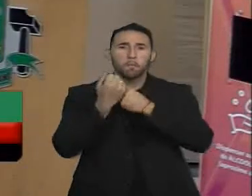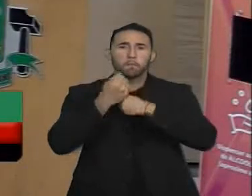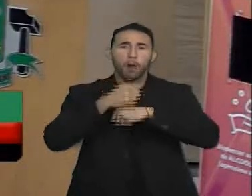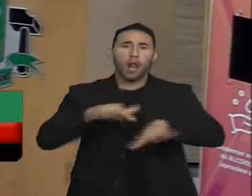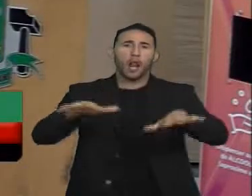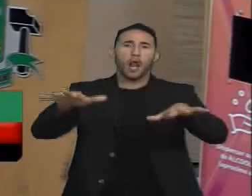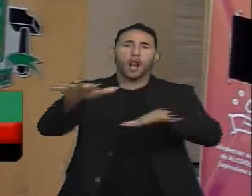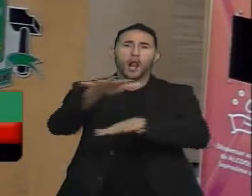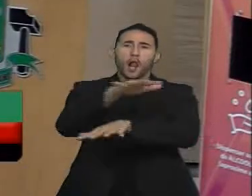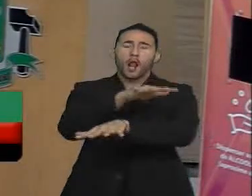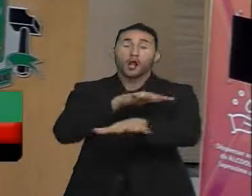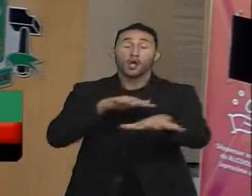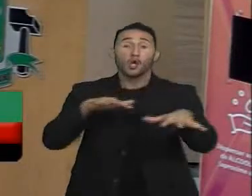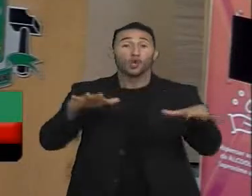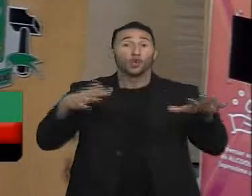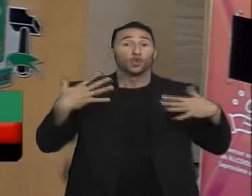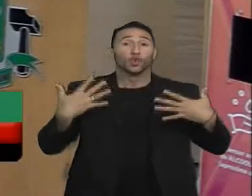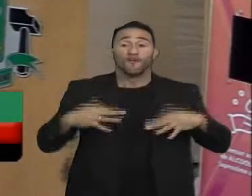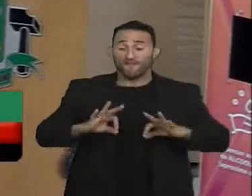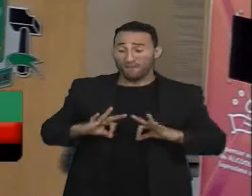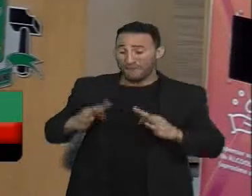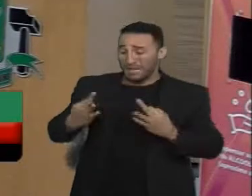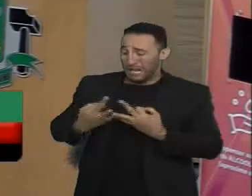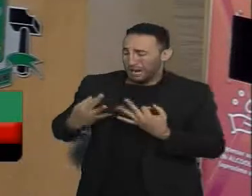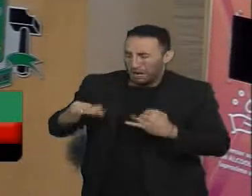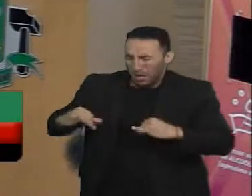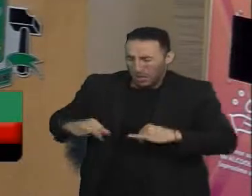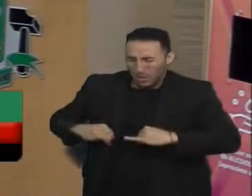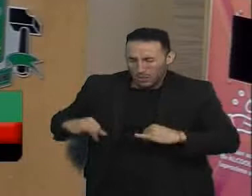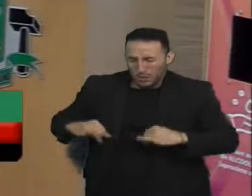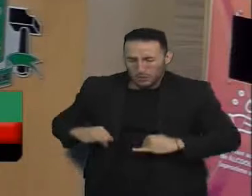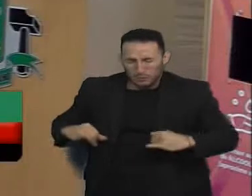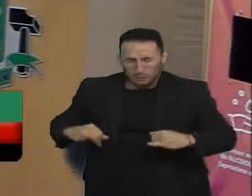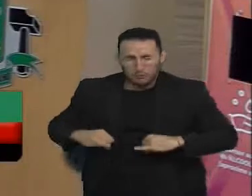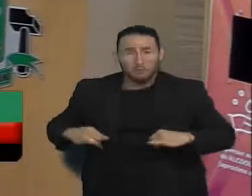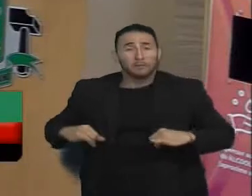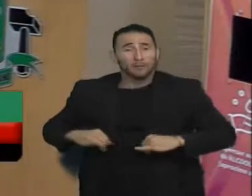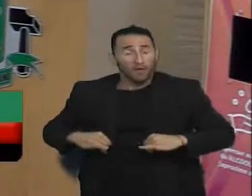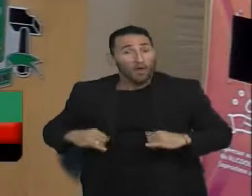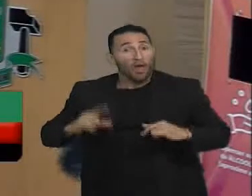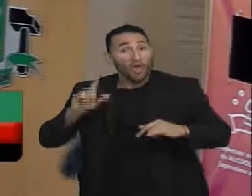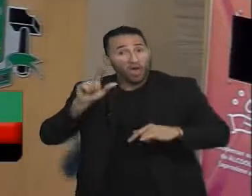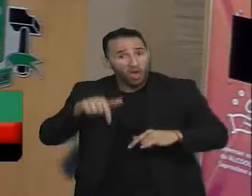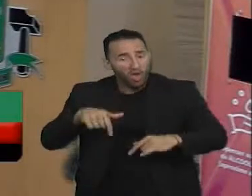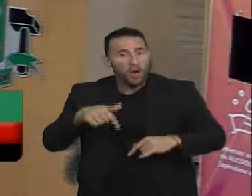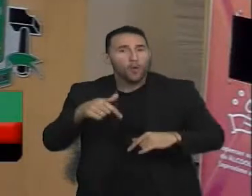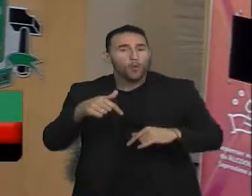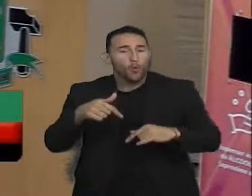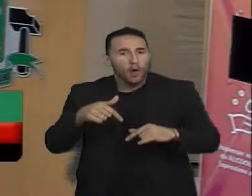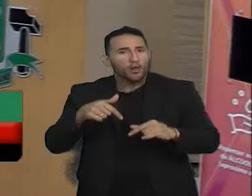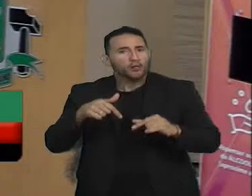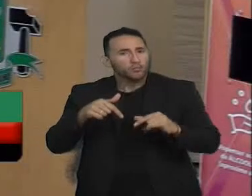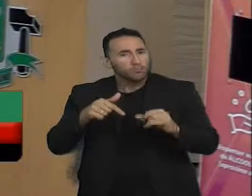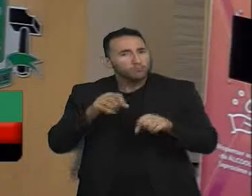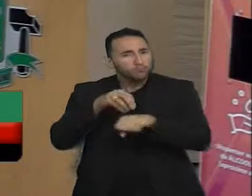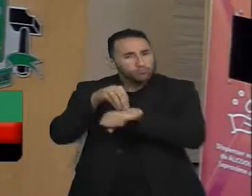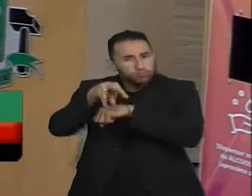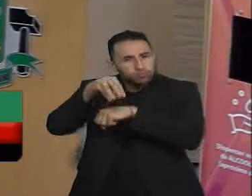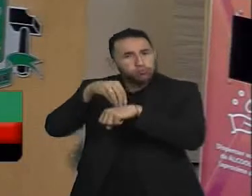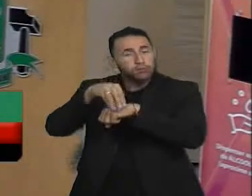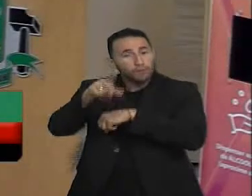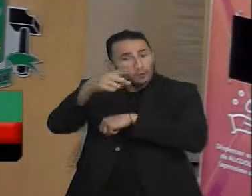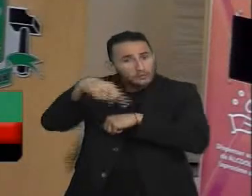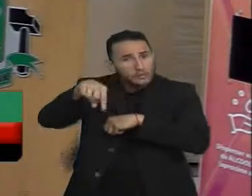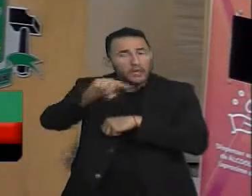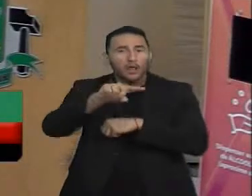grande dor. Então, a gente percebe que, muitas vezes, é um alerta, até para quem, muitas vezes, de forma, quer